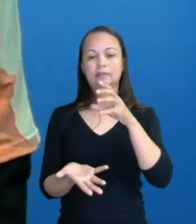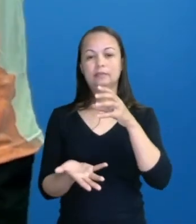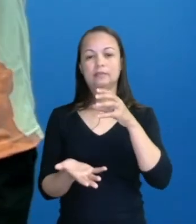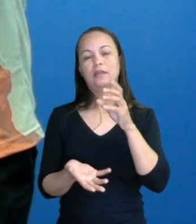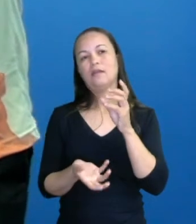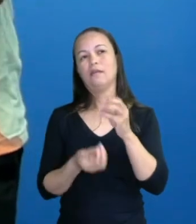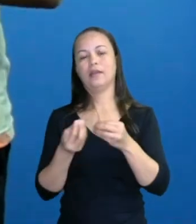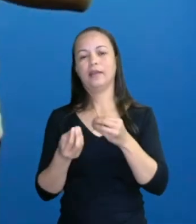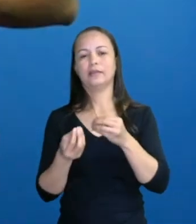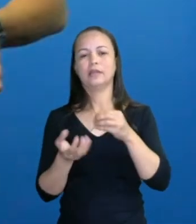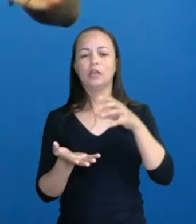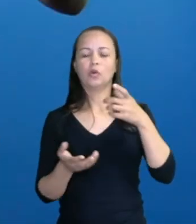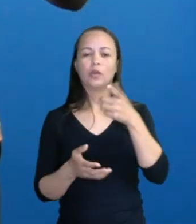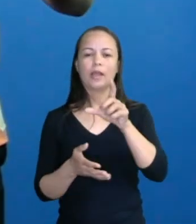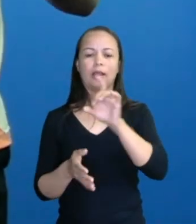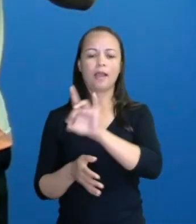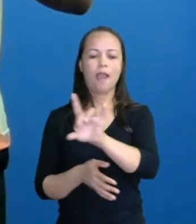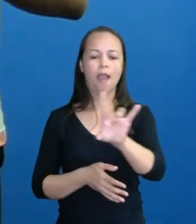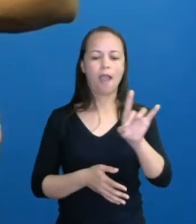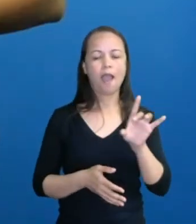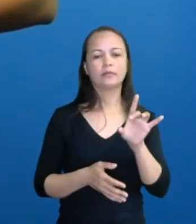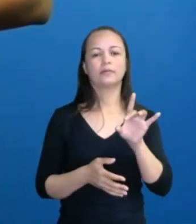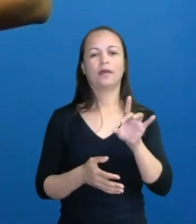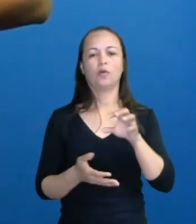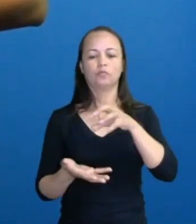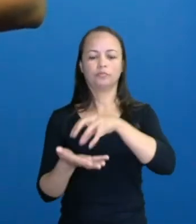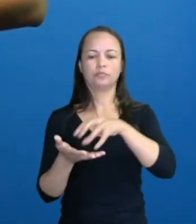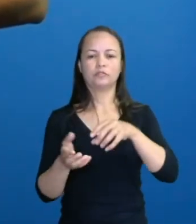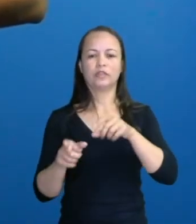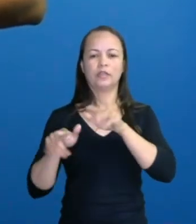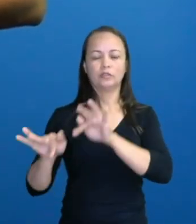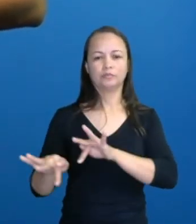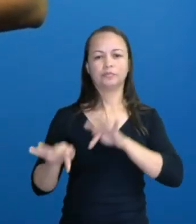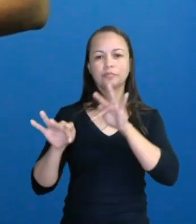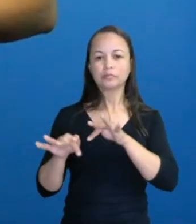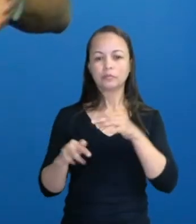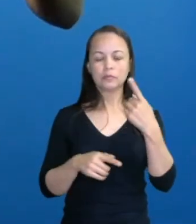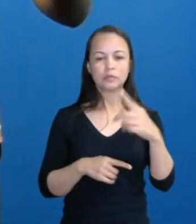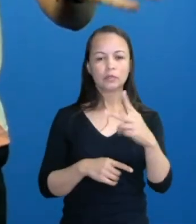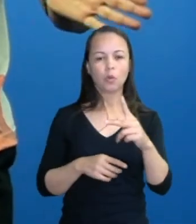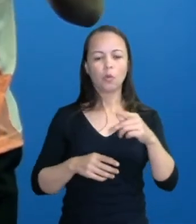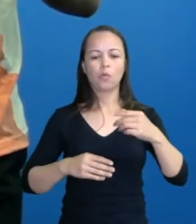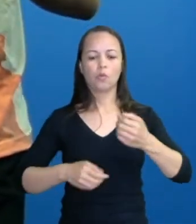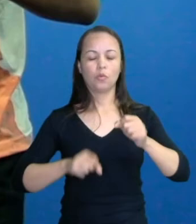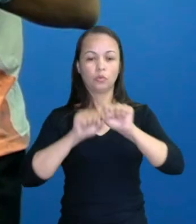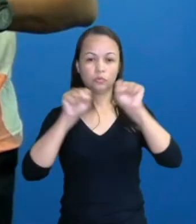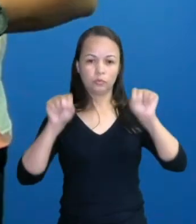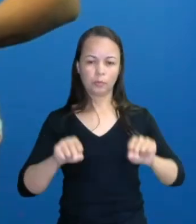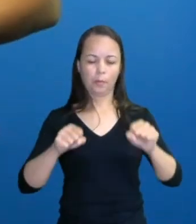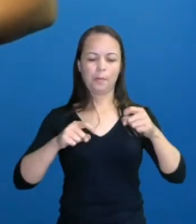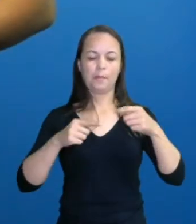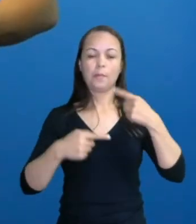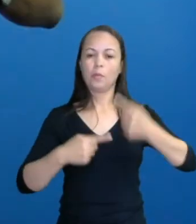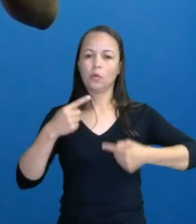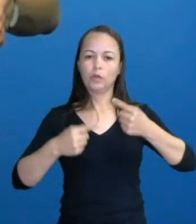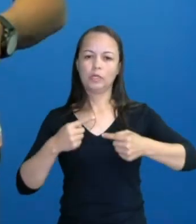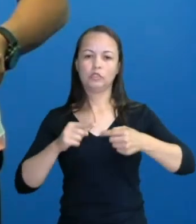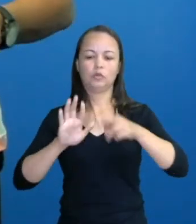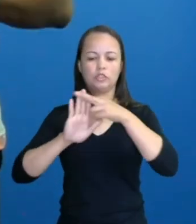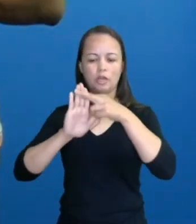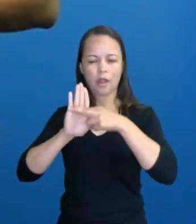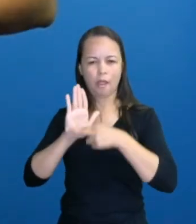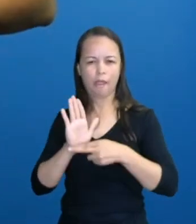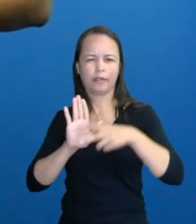cada território, cada feudo vai ter a sua estrutura política, as suas próprias regras,